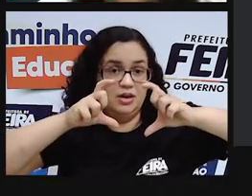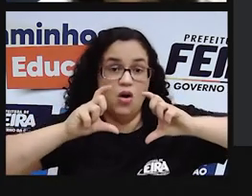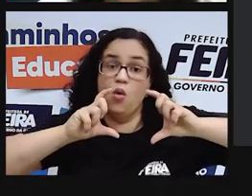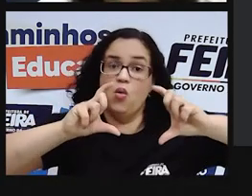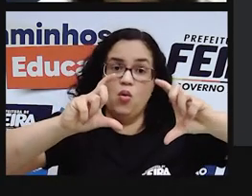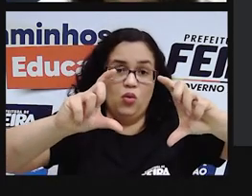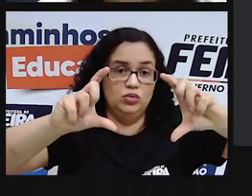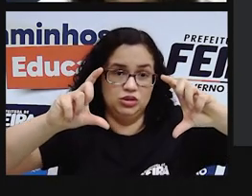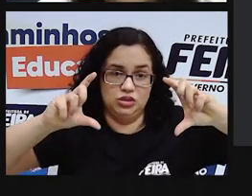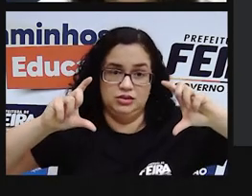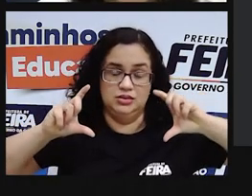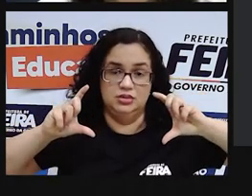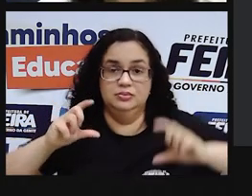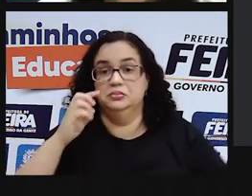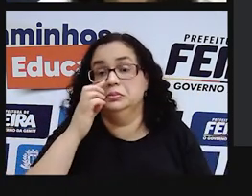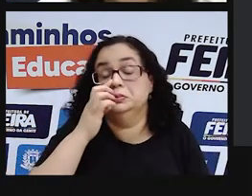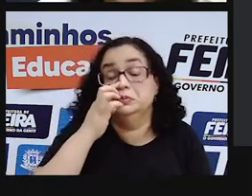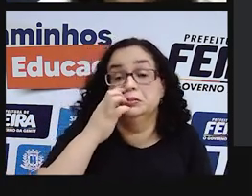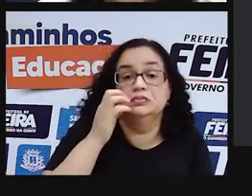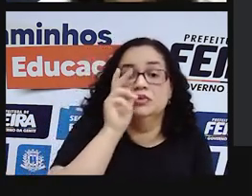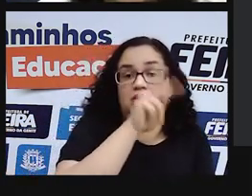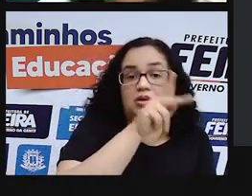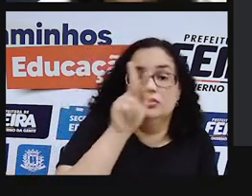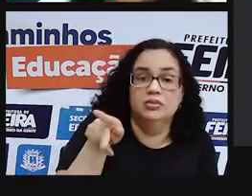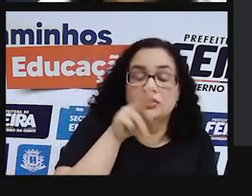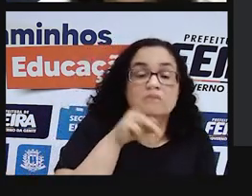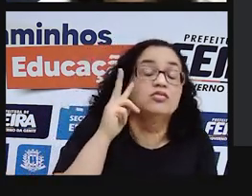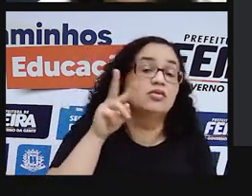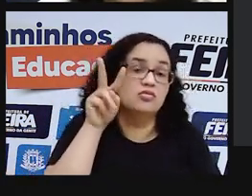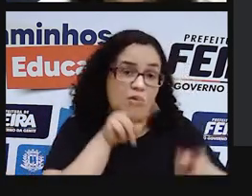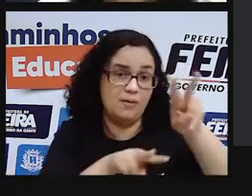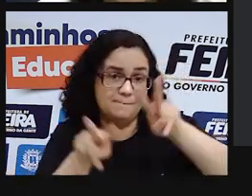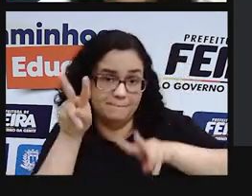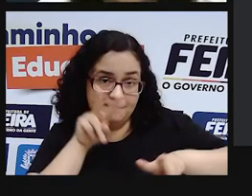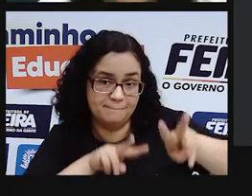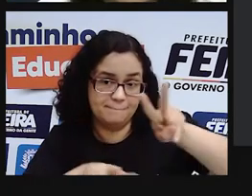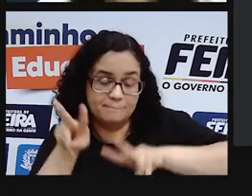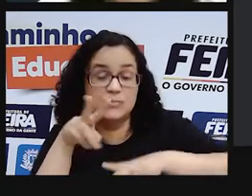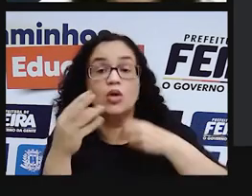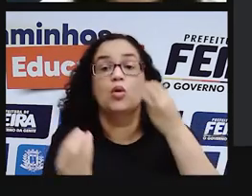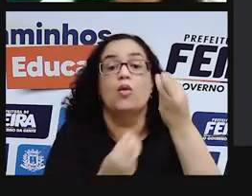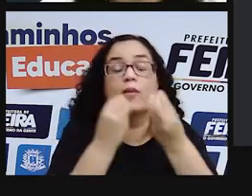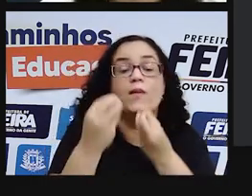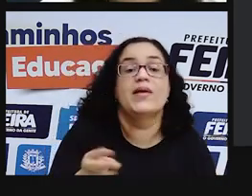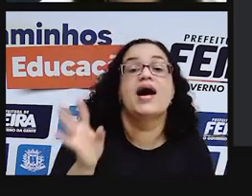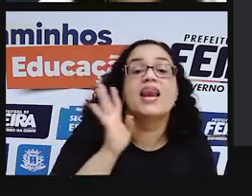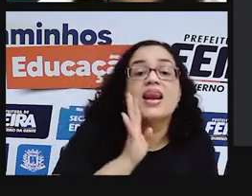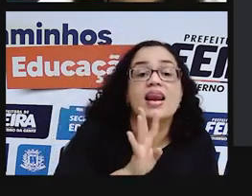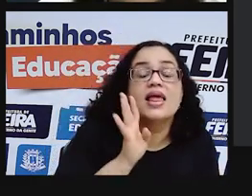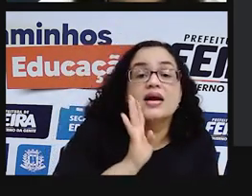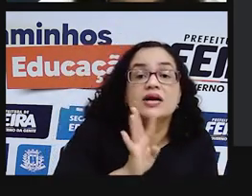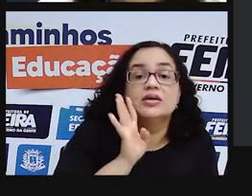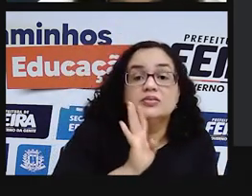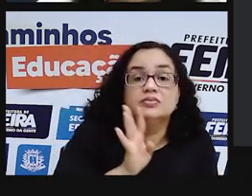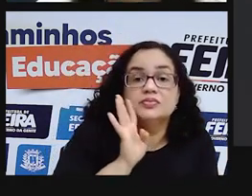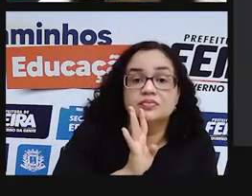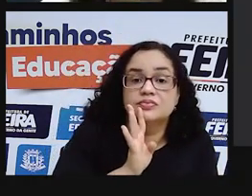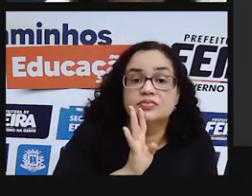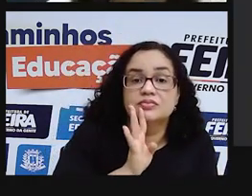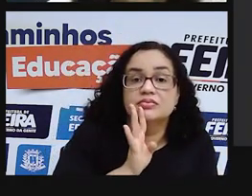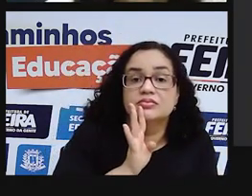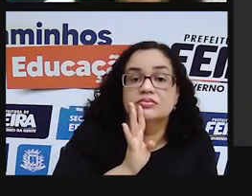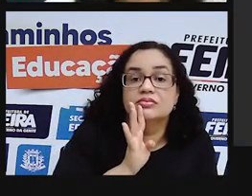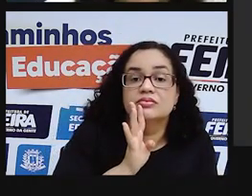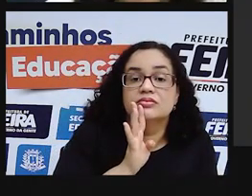distanciar EA para gostaria bastante que vocês observassem como é interessante é as